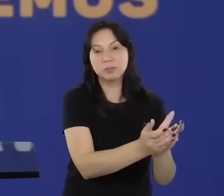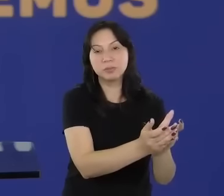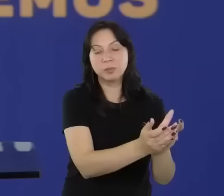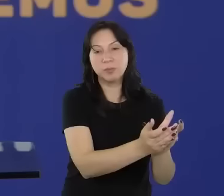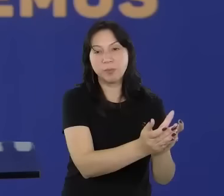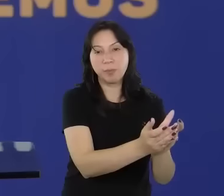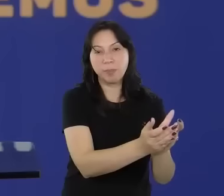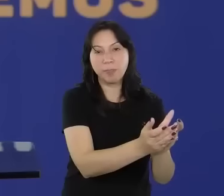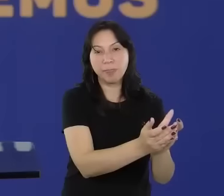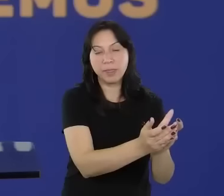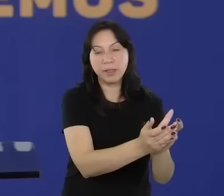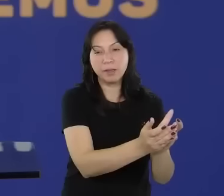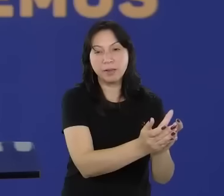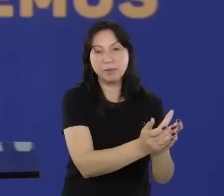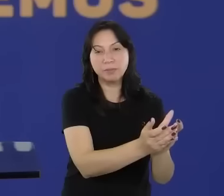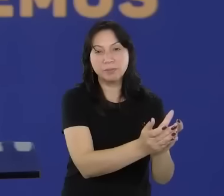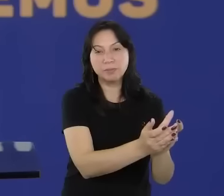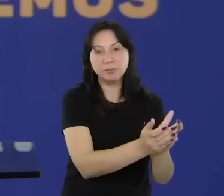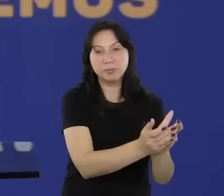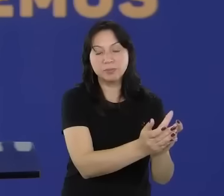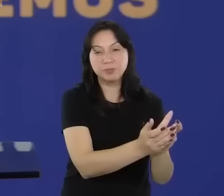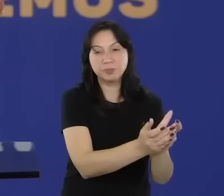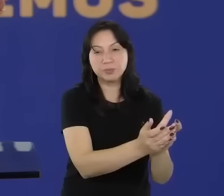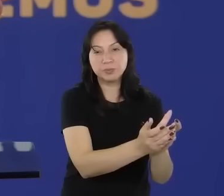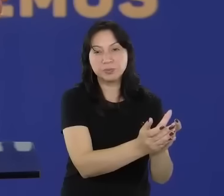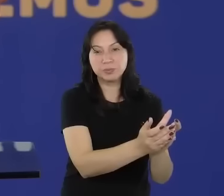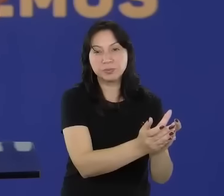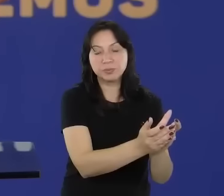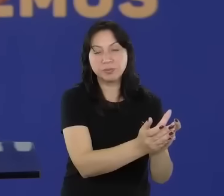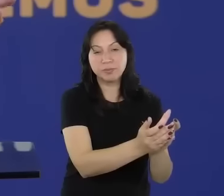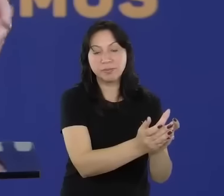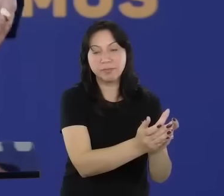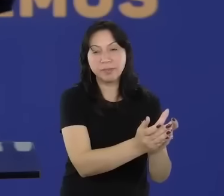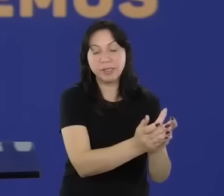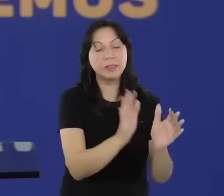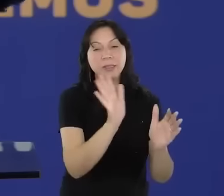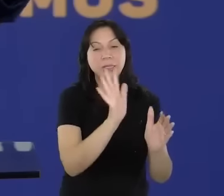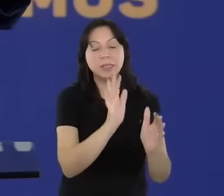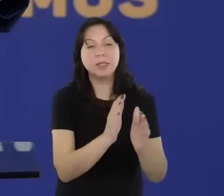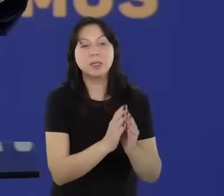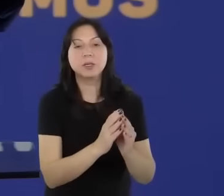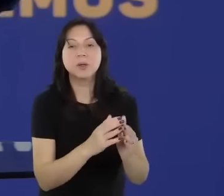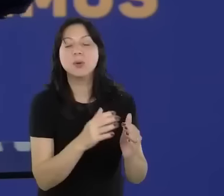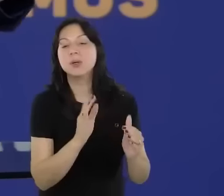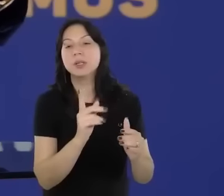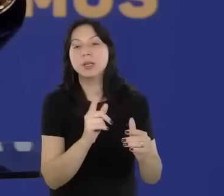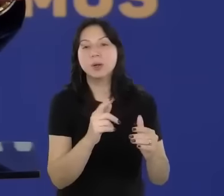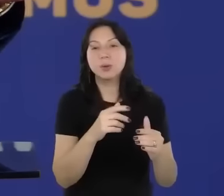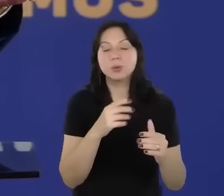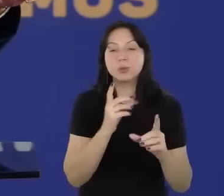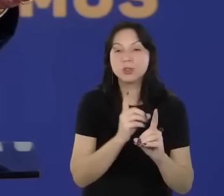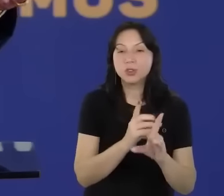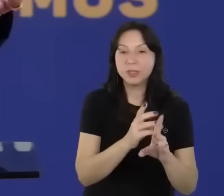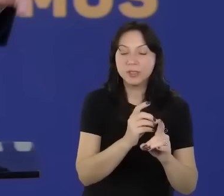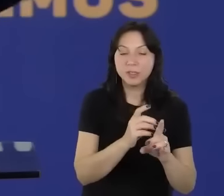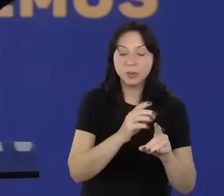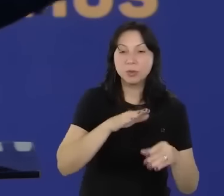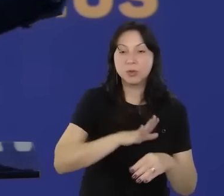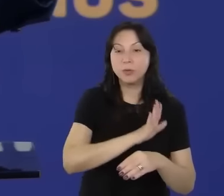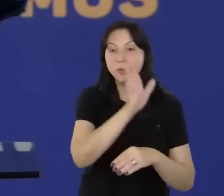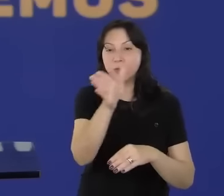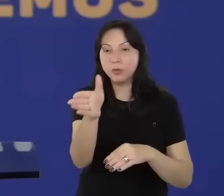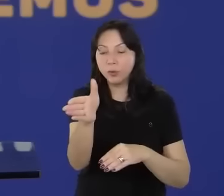golã curiosamente a multidão já tinha descoberto o plano de férias antecipado a Jesus e os discípulos e